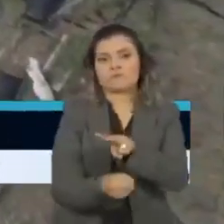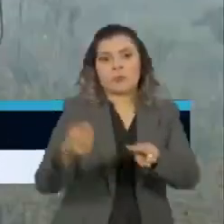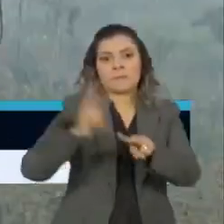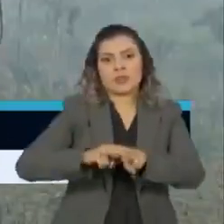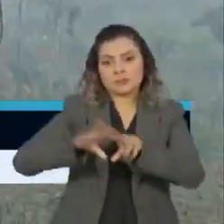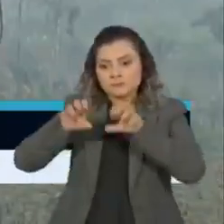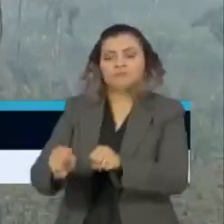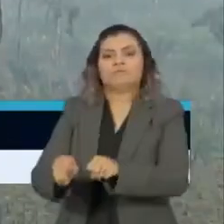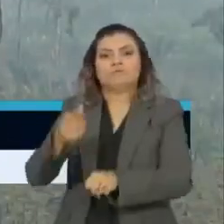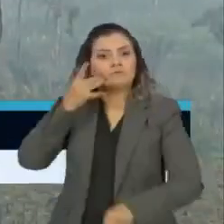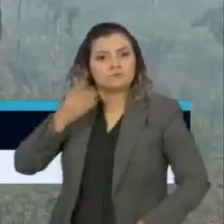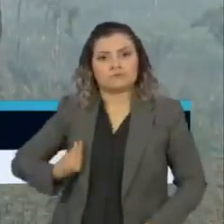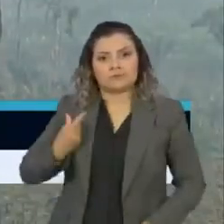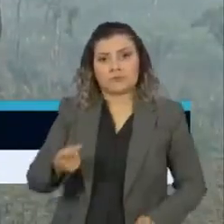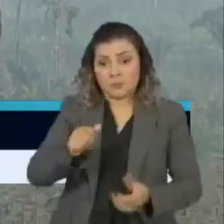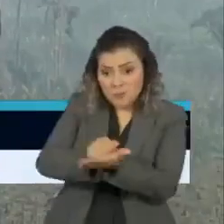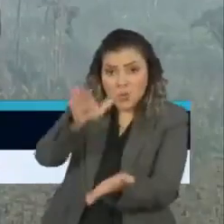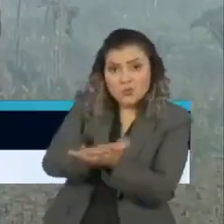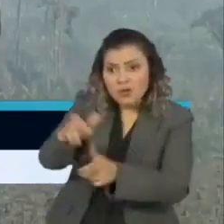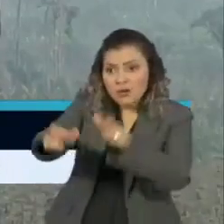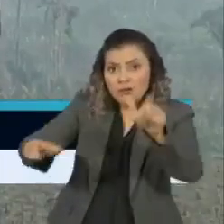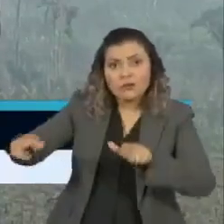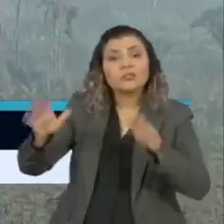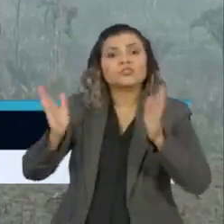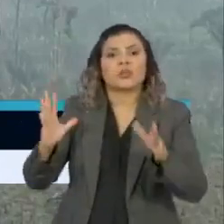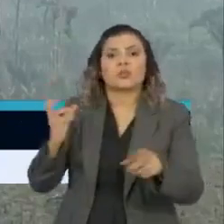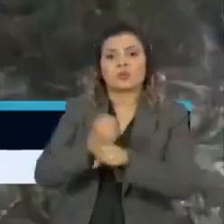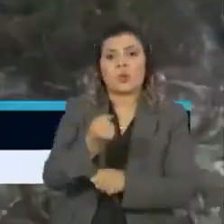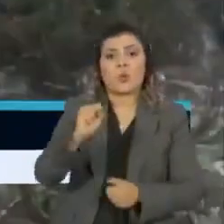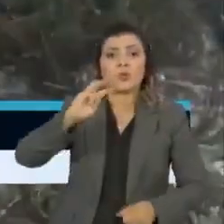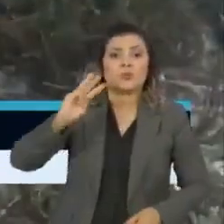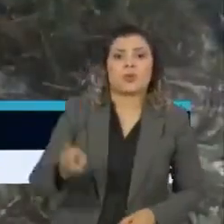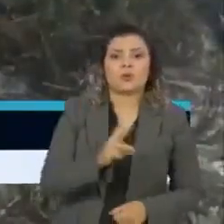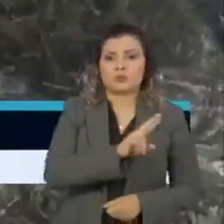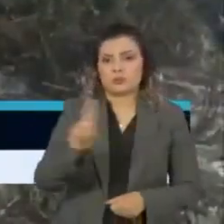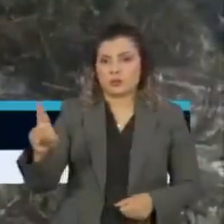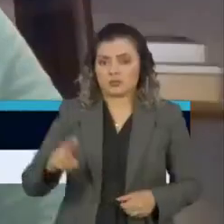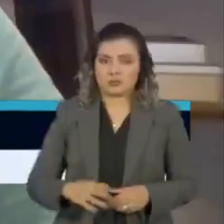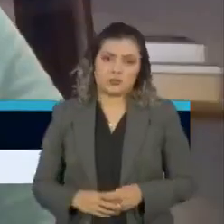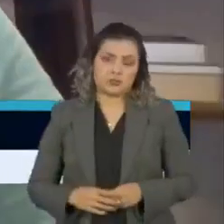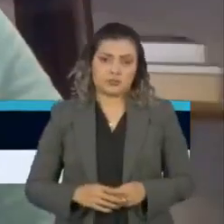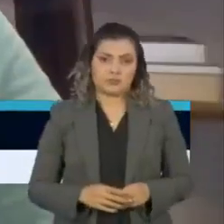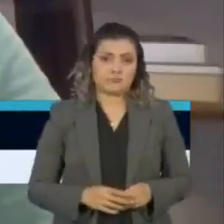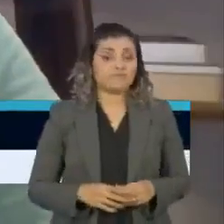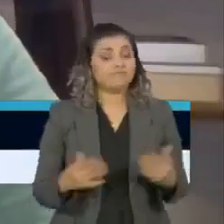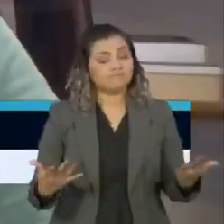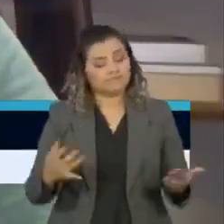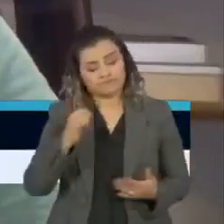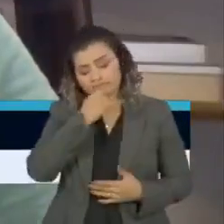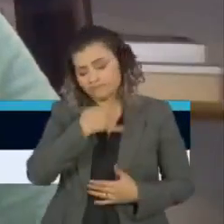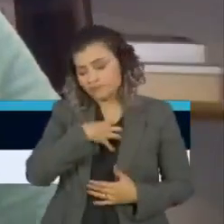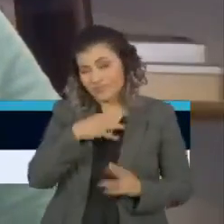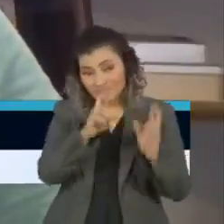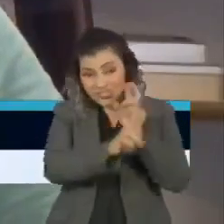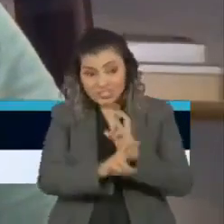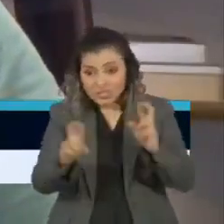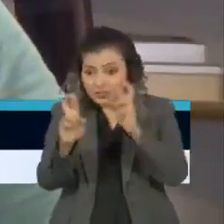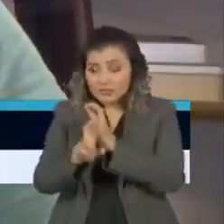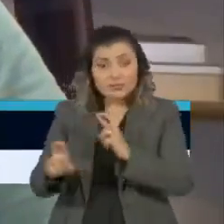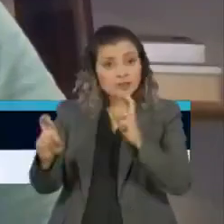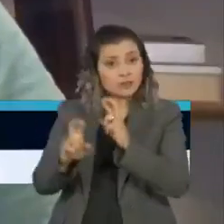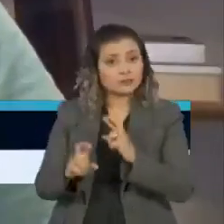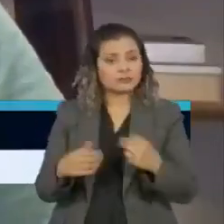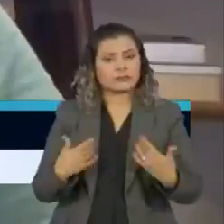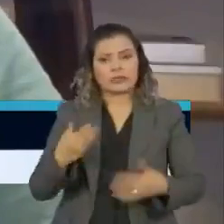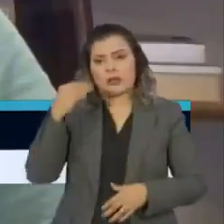em flagrante. A multa aos responsáveis já chega a 8 milhões de reais. Infelizmente, a fiscalização